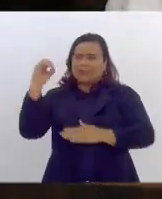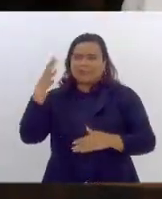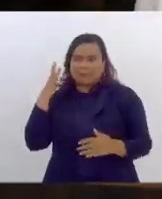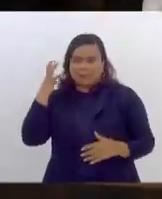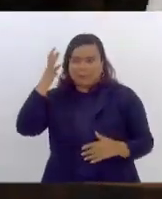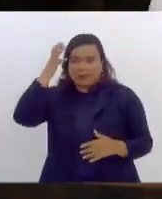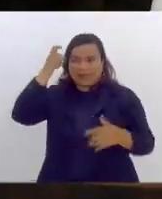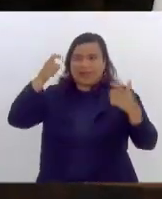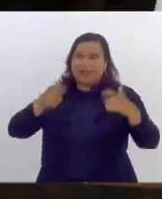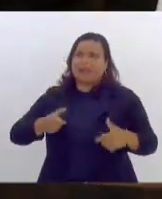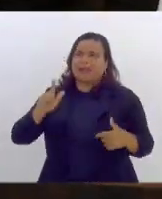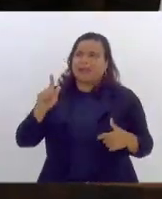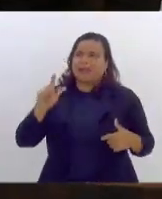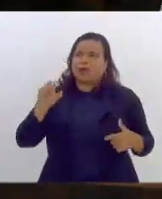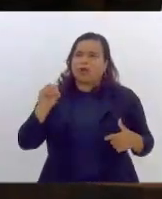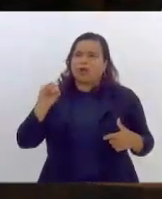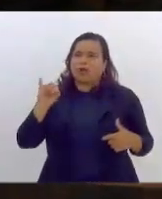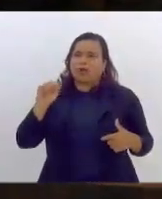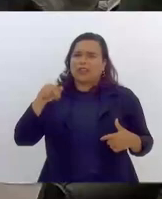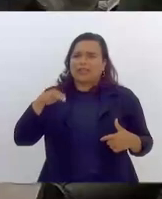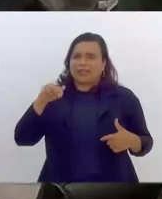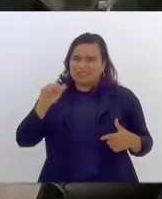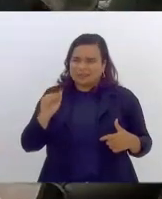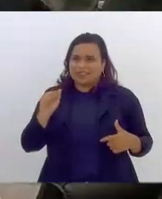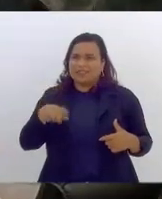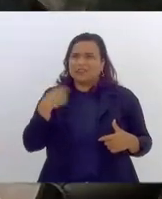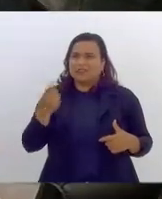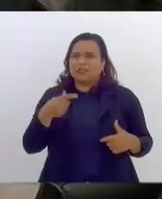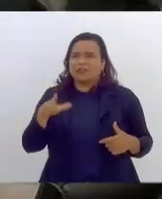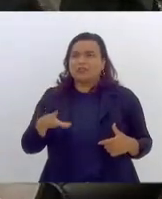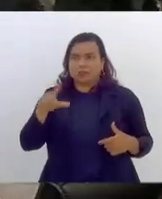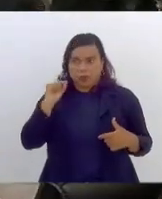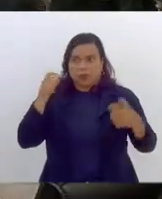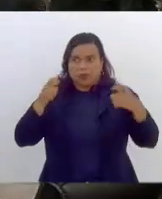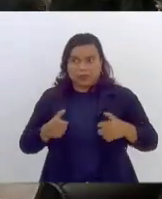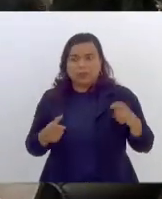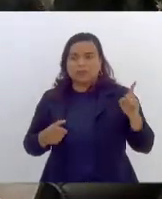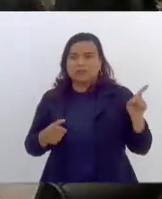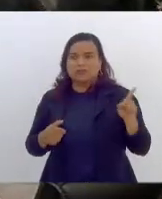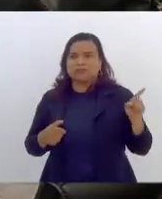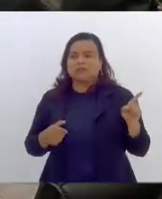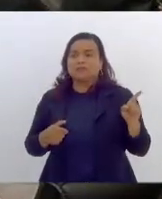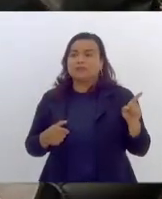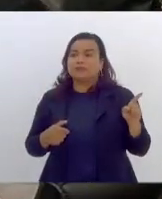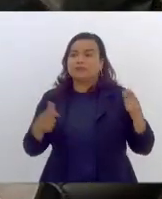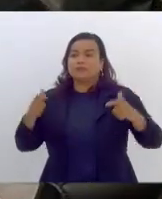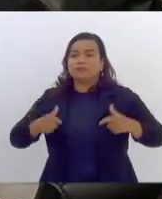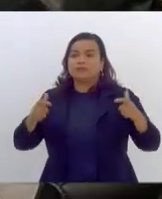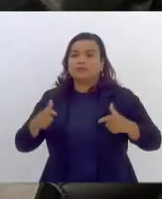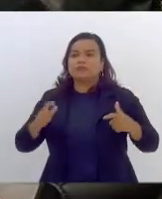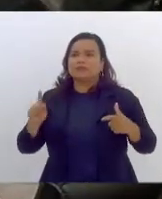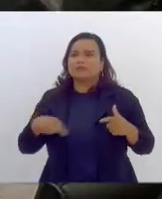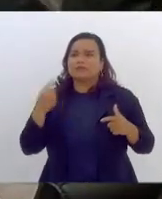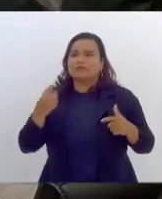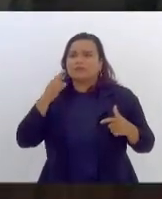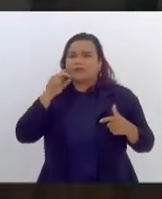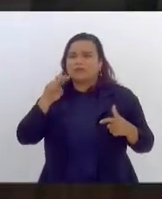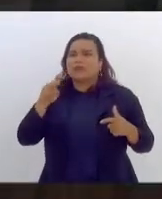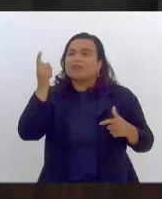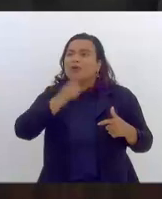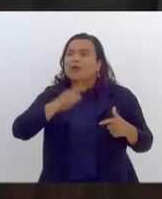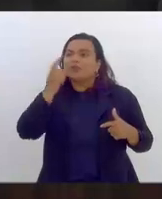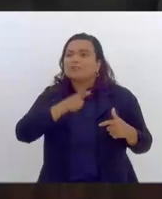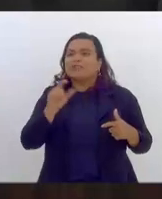Nós escolhemos esse local, não tem o microfone, eu tenho que falar daqui. Nós escolhemos um local onde a gente